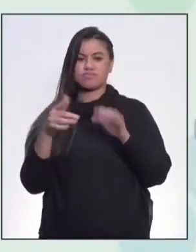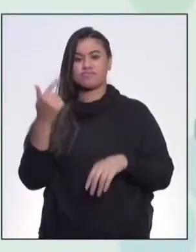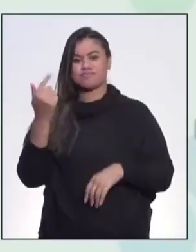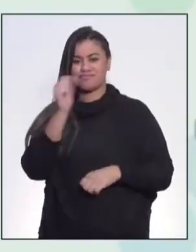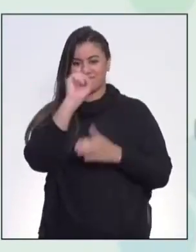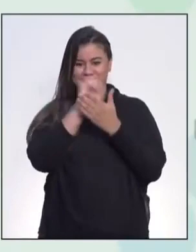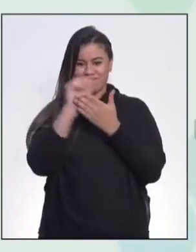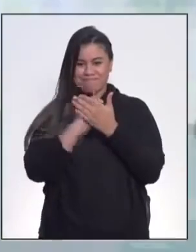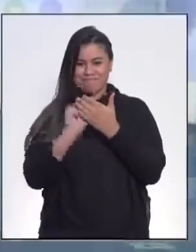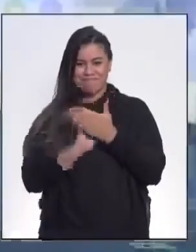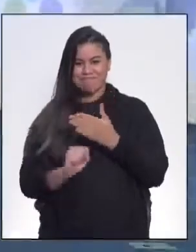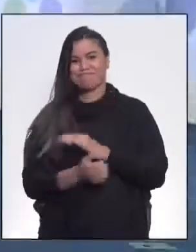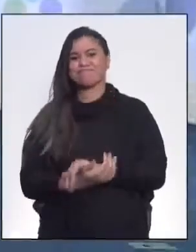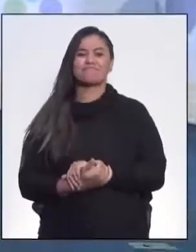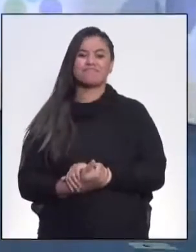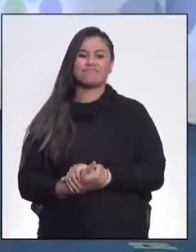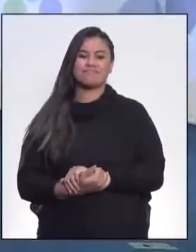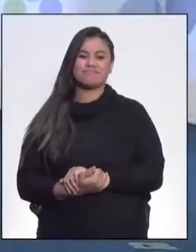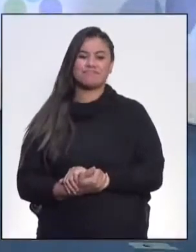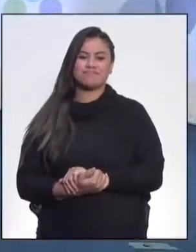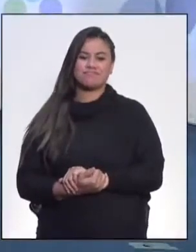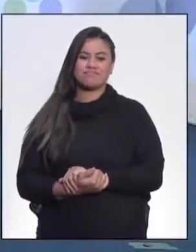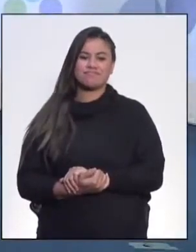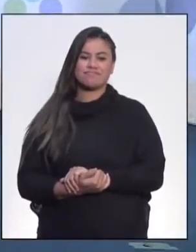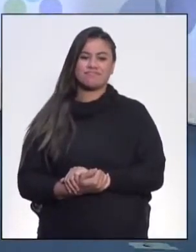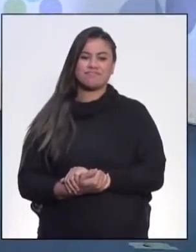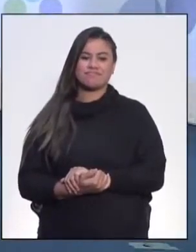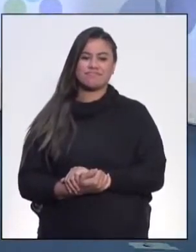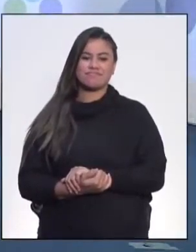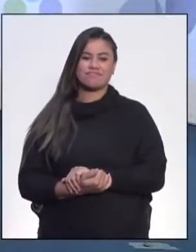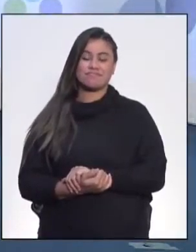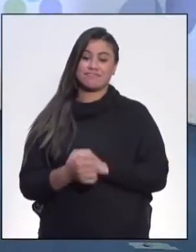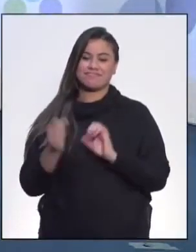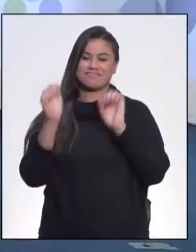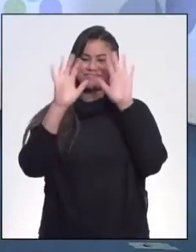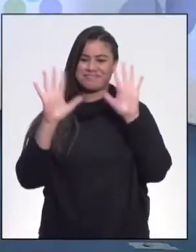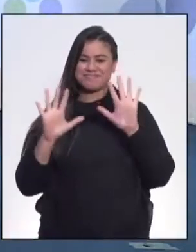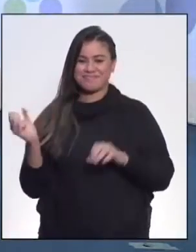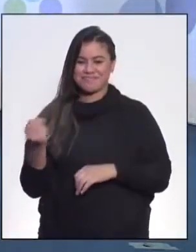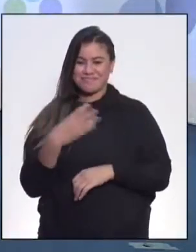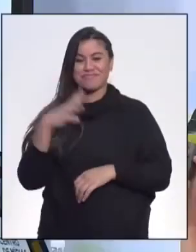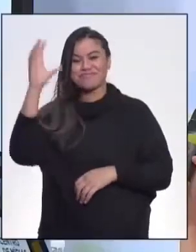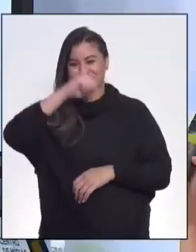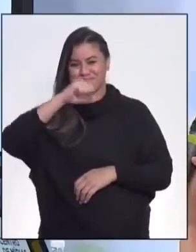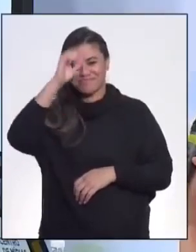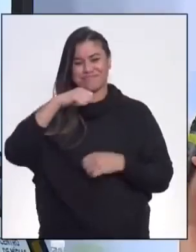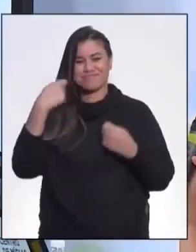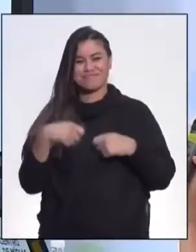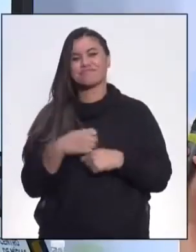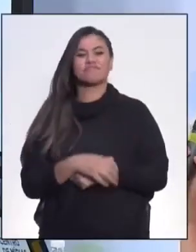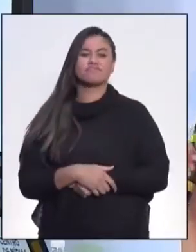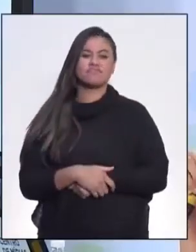Laia. Muito bom, vamos de novo. Vivendo e aprendendo com essa lousa nova. Sempre aprendendo. Vamos